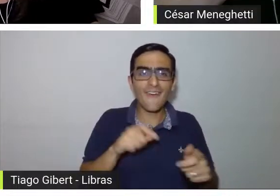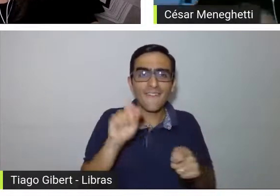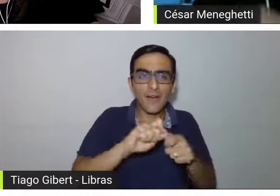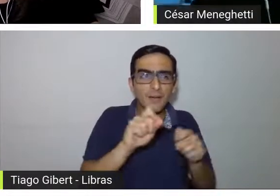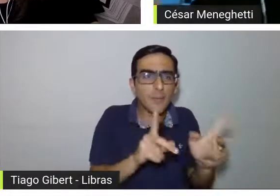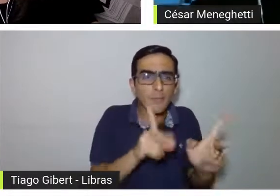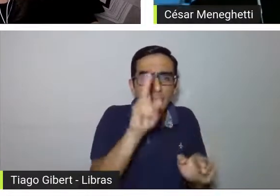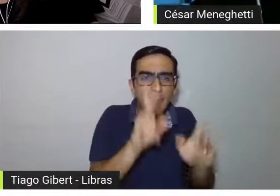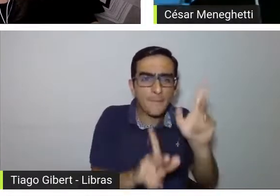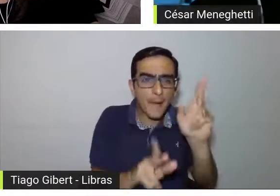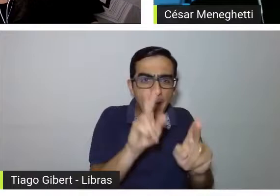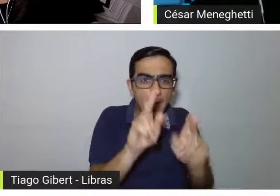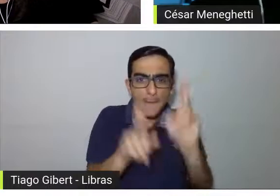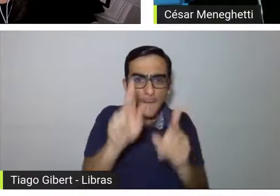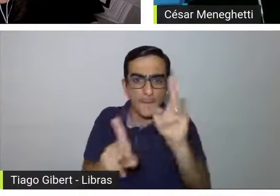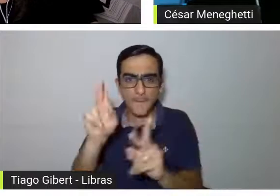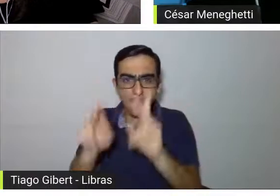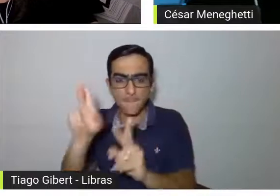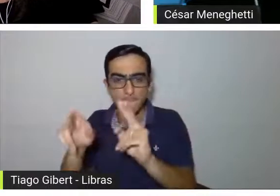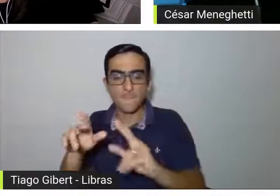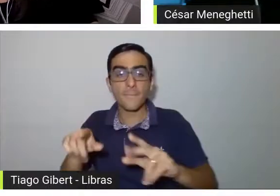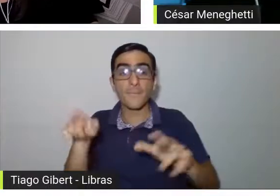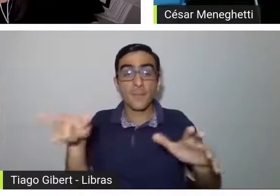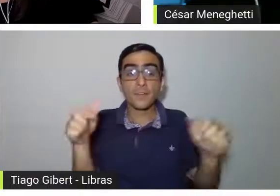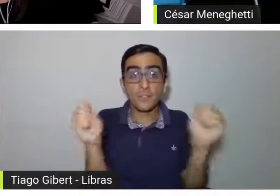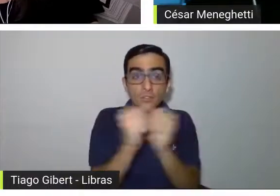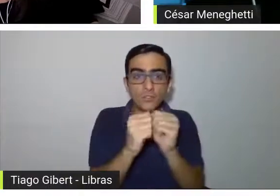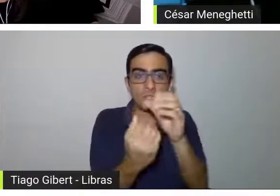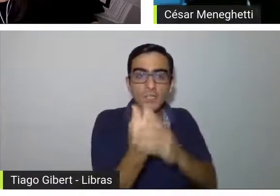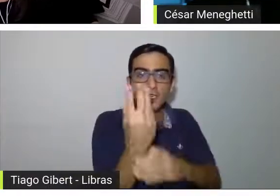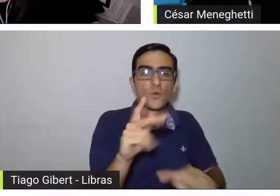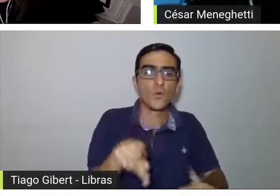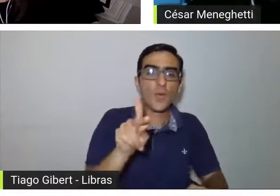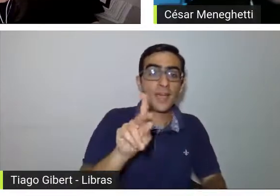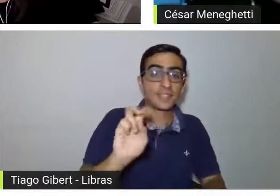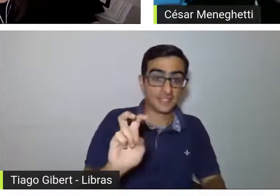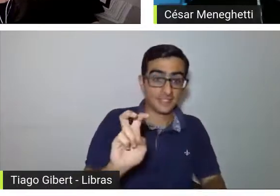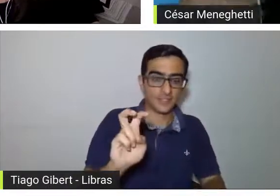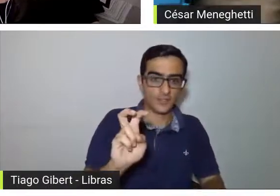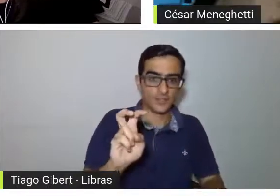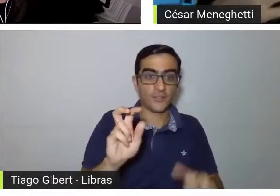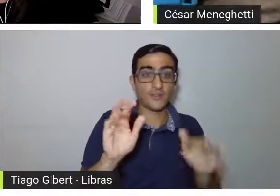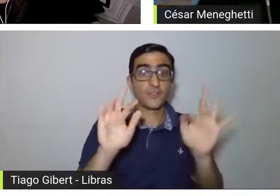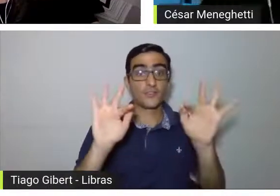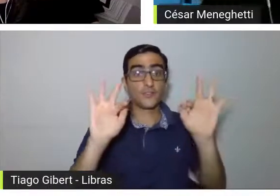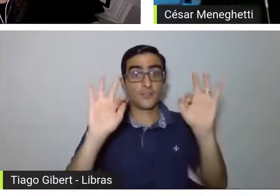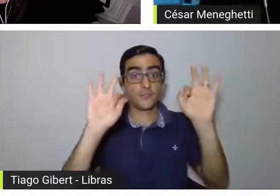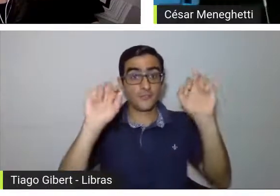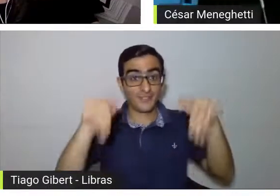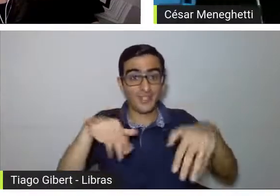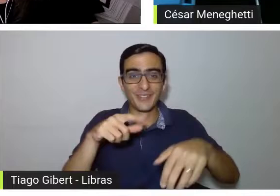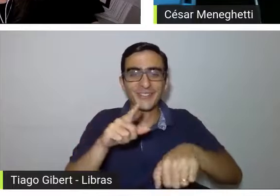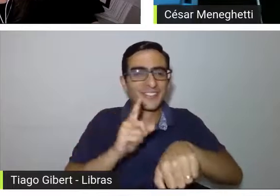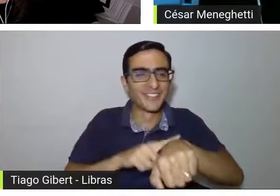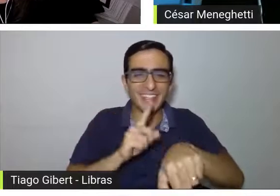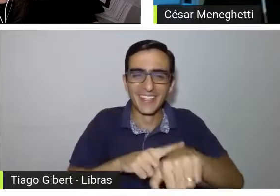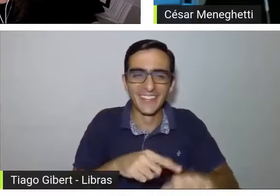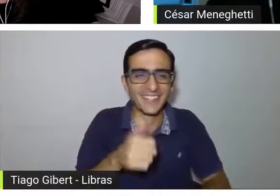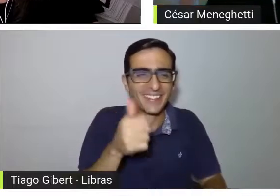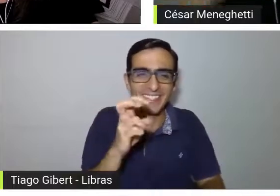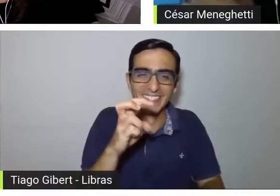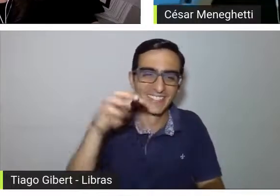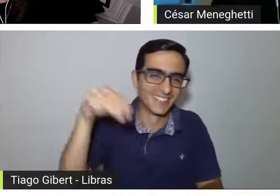a gente fez esse K5 fam. No final, que a gente... Tudo bem, não tem tempo para ver, 15 minutos